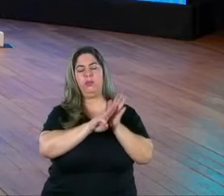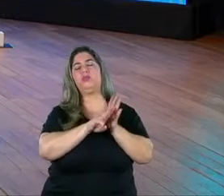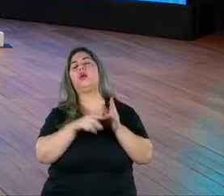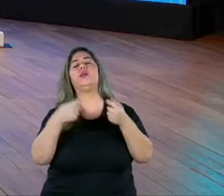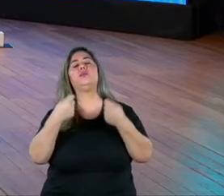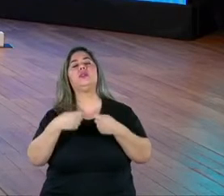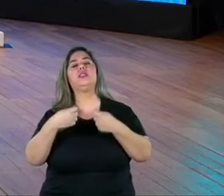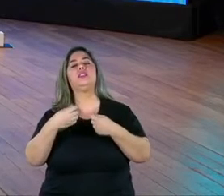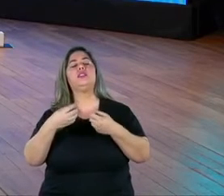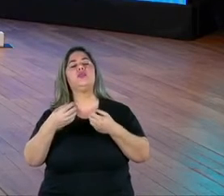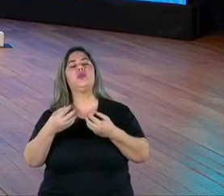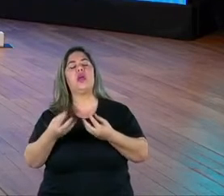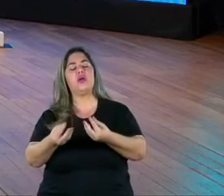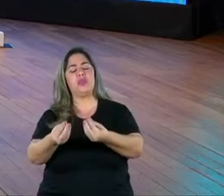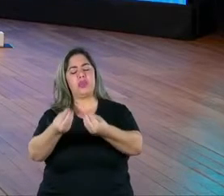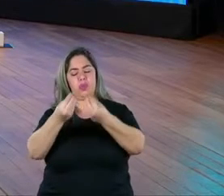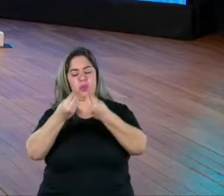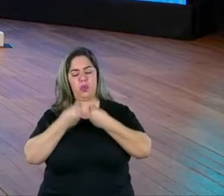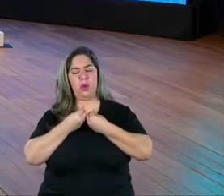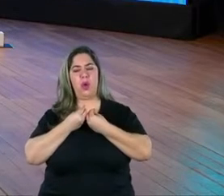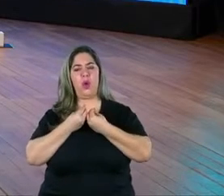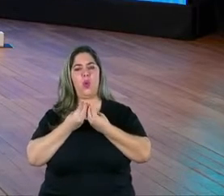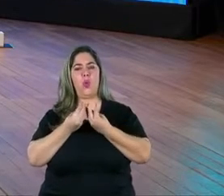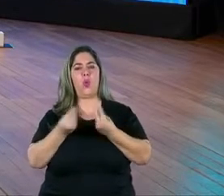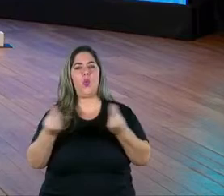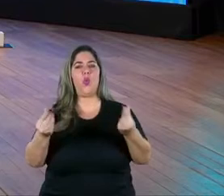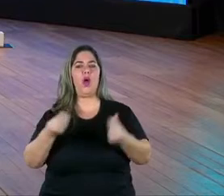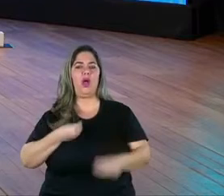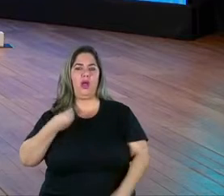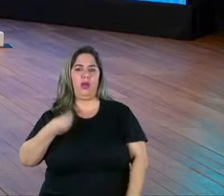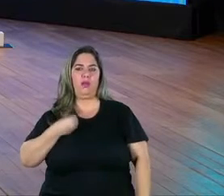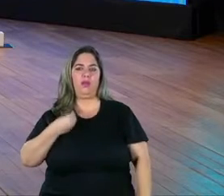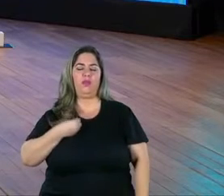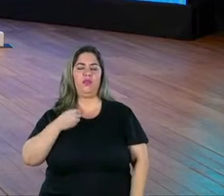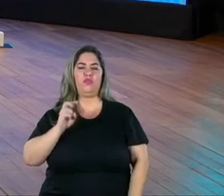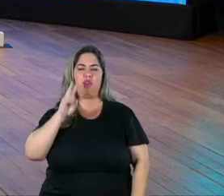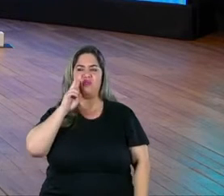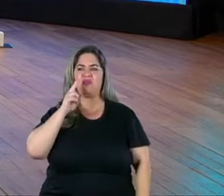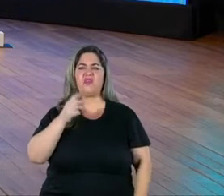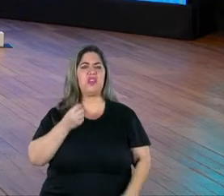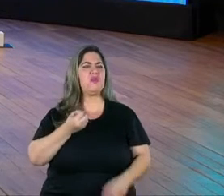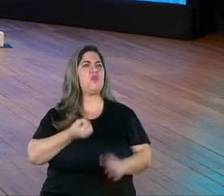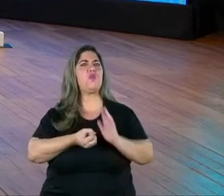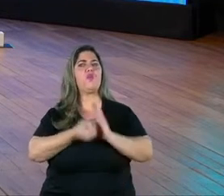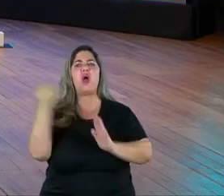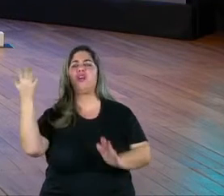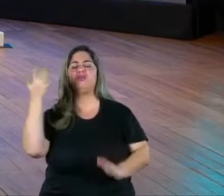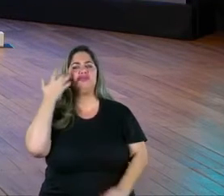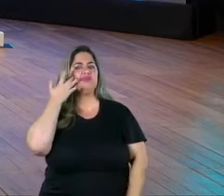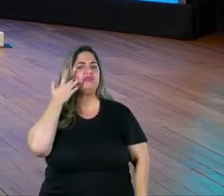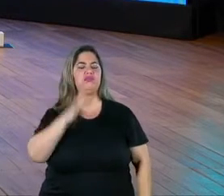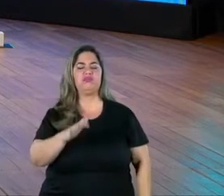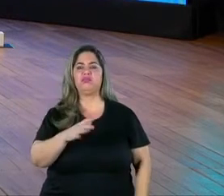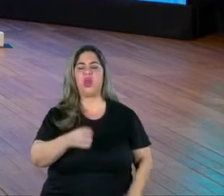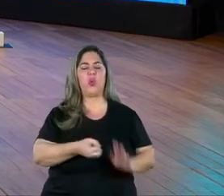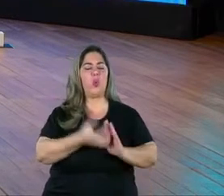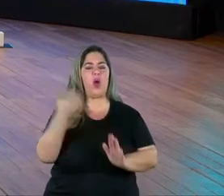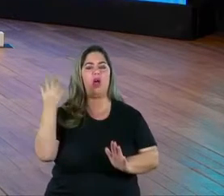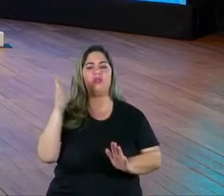devem retroalimentar nossas vidas. Eu não sei quantas vezes eu já li essa hexalogia, os seis volumes. Eu sempre me faço